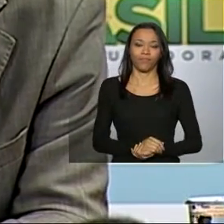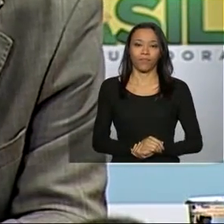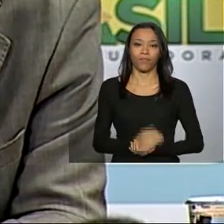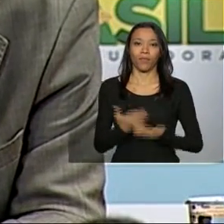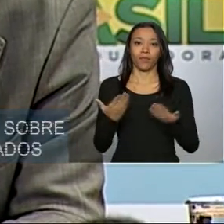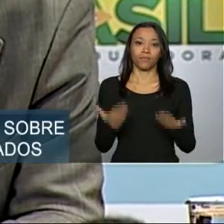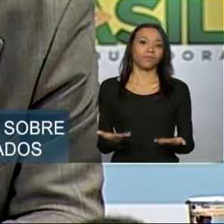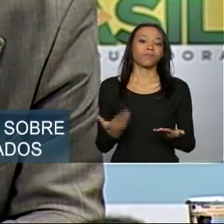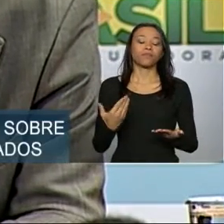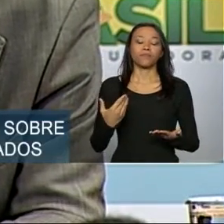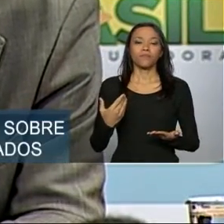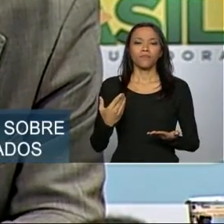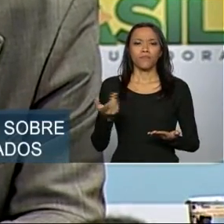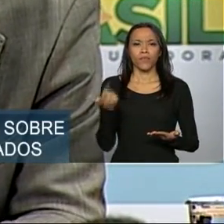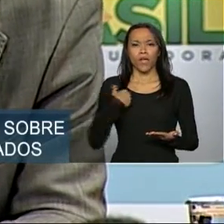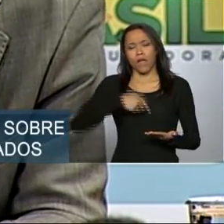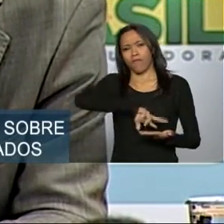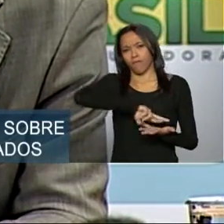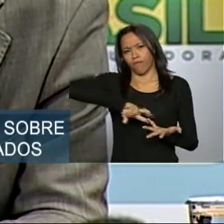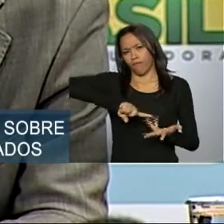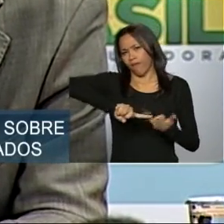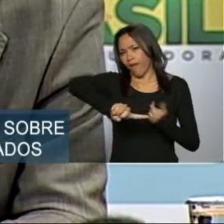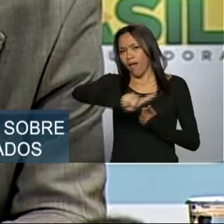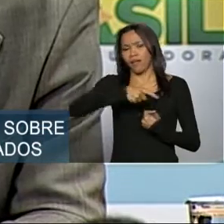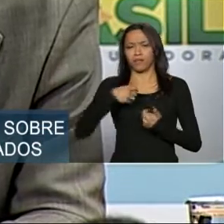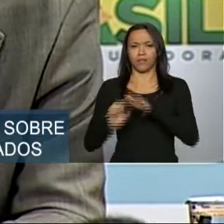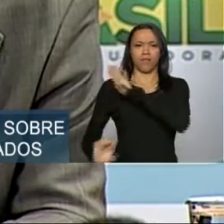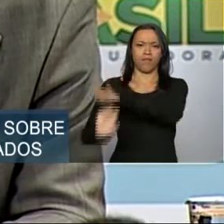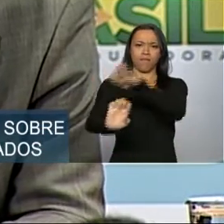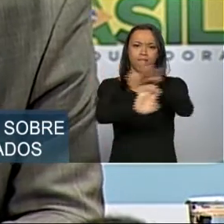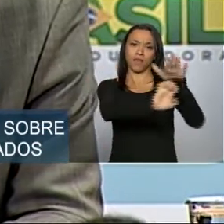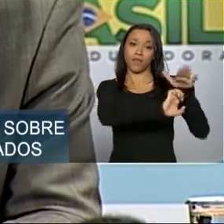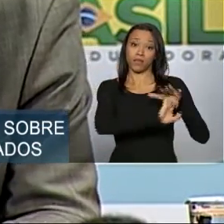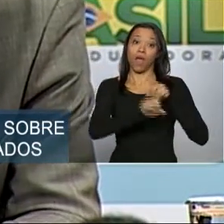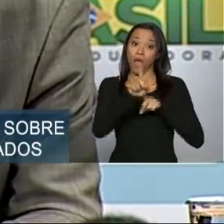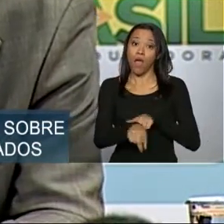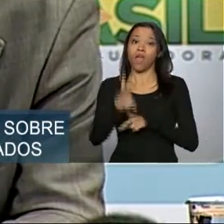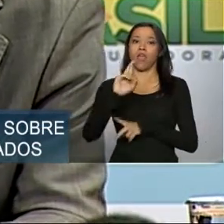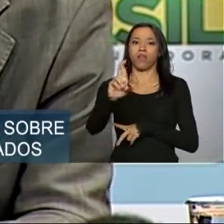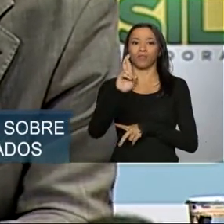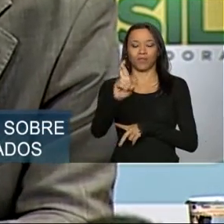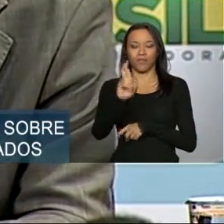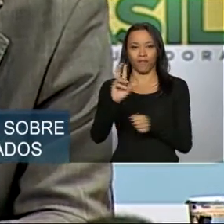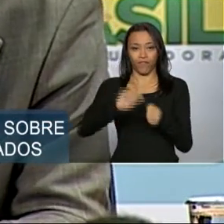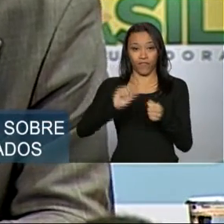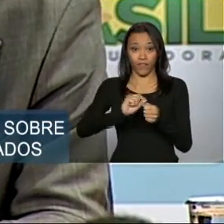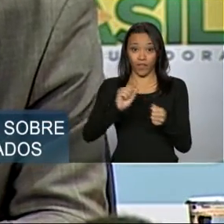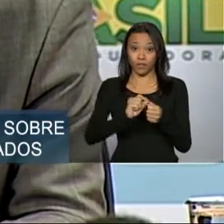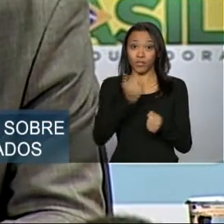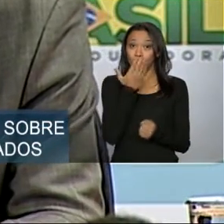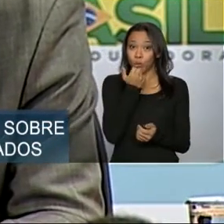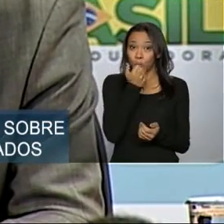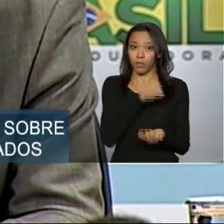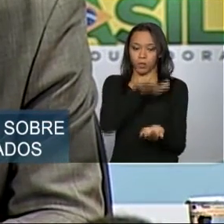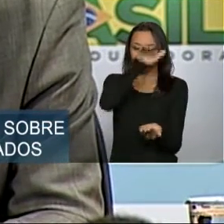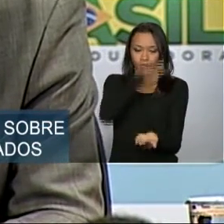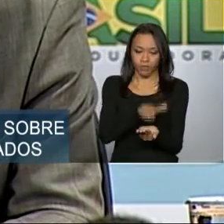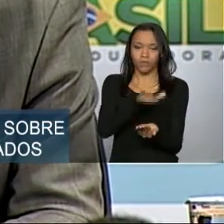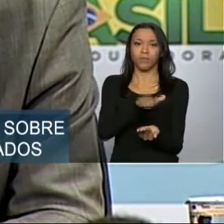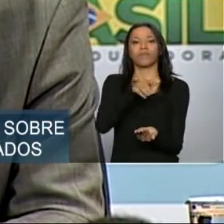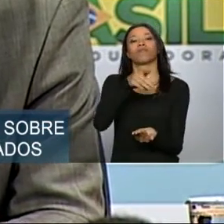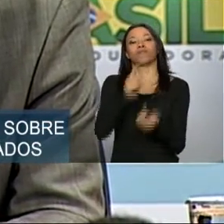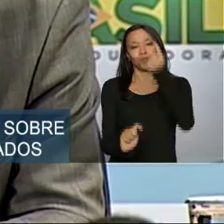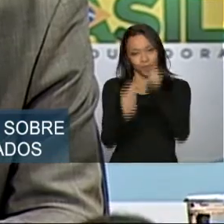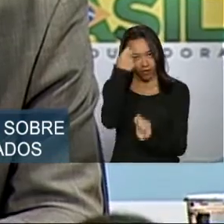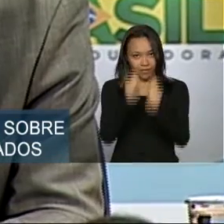grandes indústrias, um grande número de empresas responsáveis por boa parte da produção de alimentos industrializados do nosso país. E nós